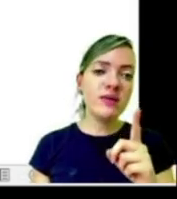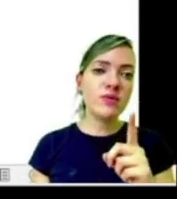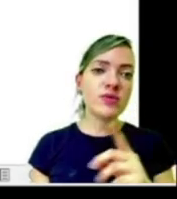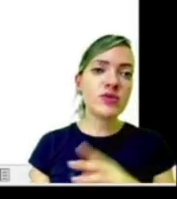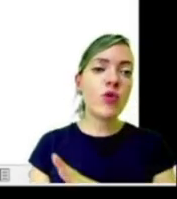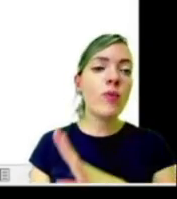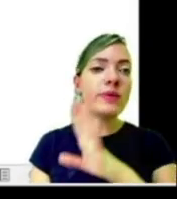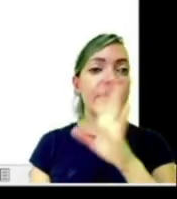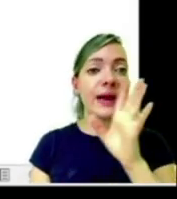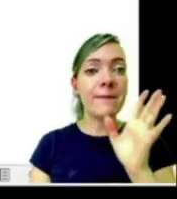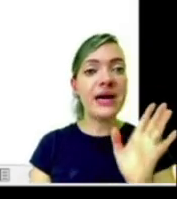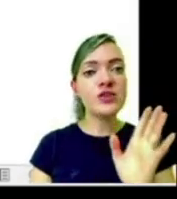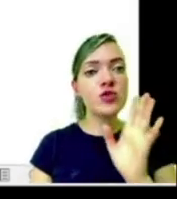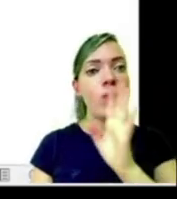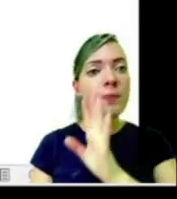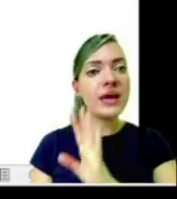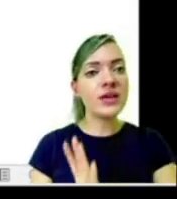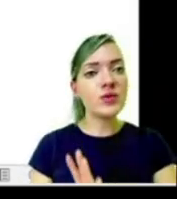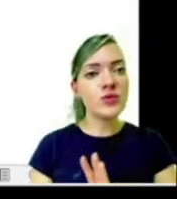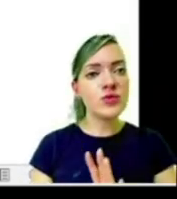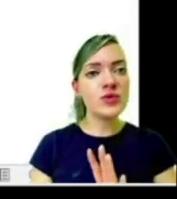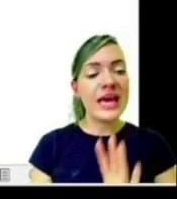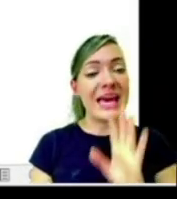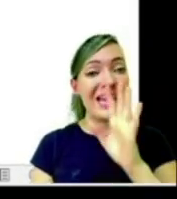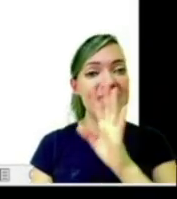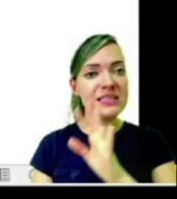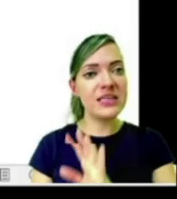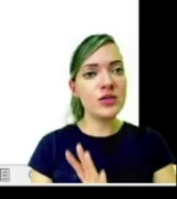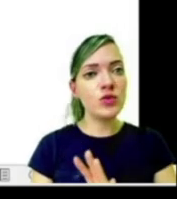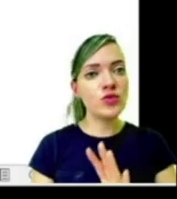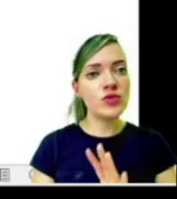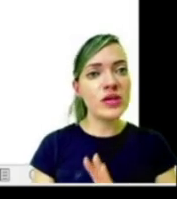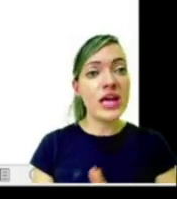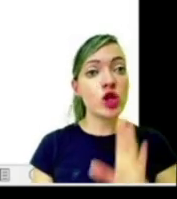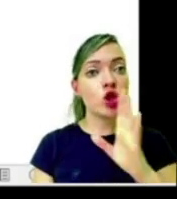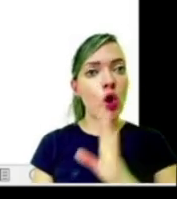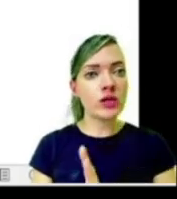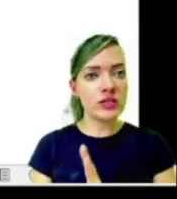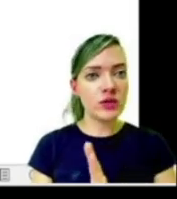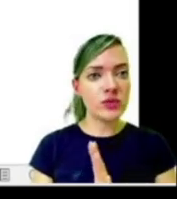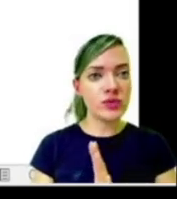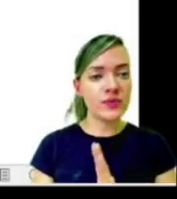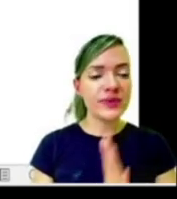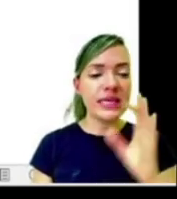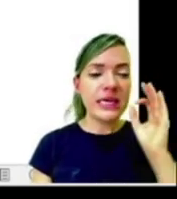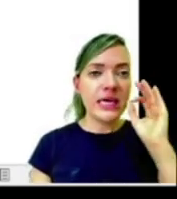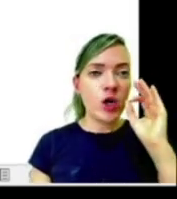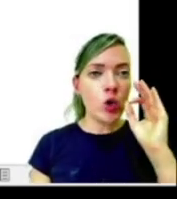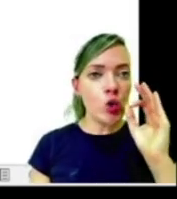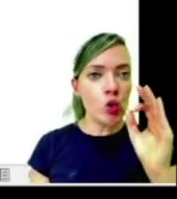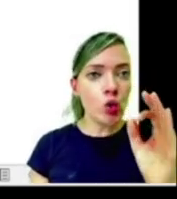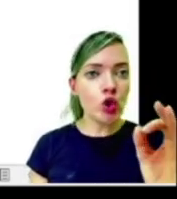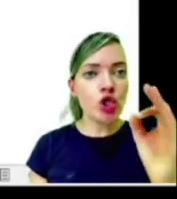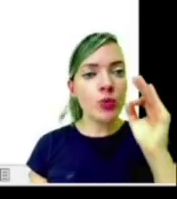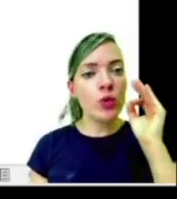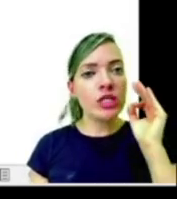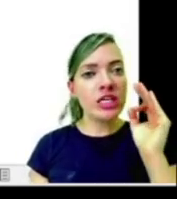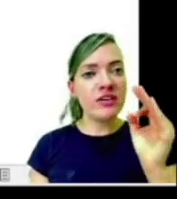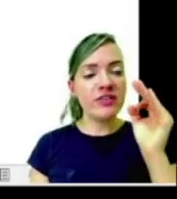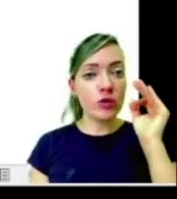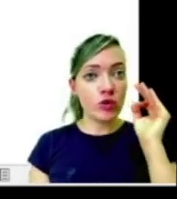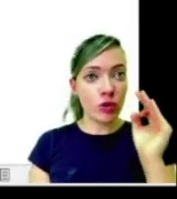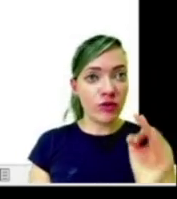nós vamos comer mais ou menos resíduos tóxicos? O